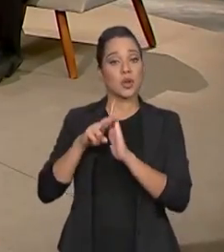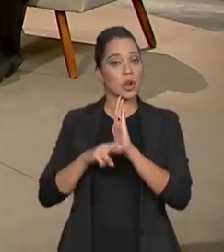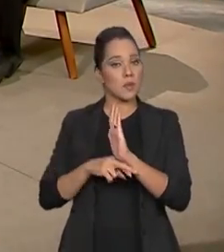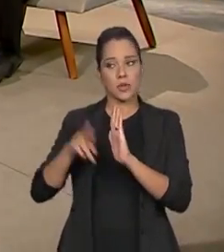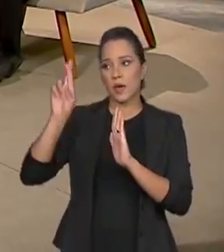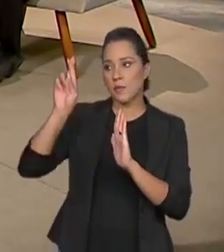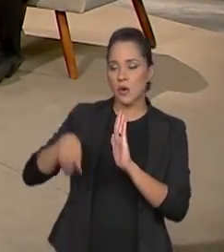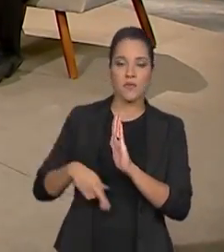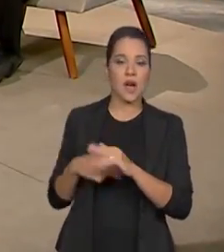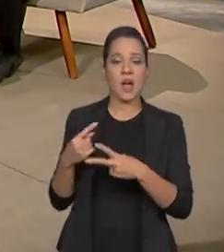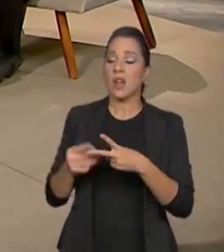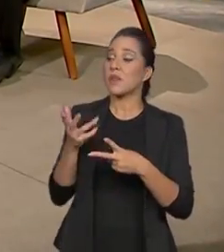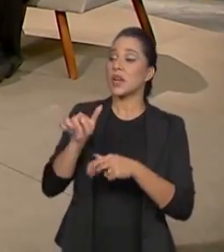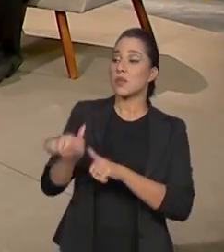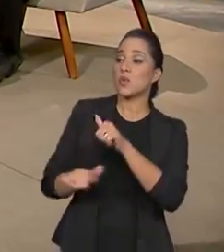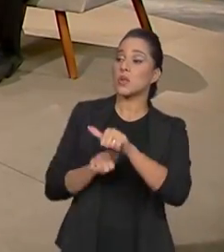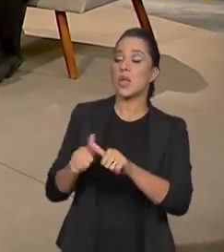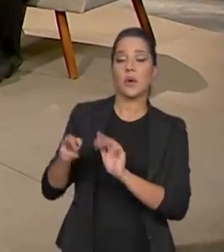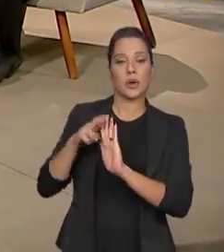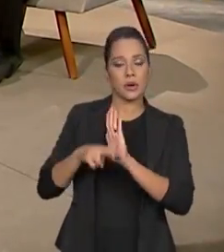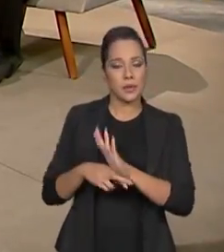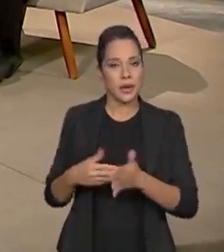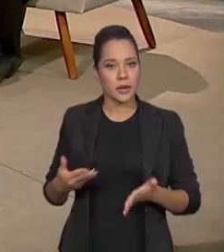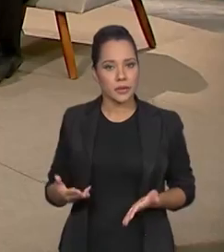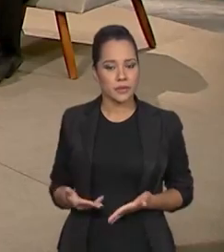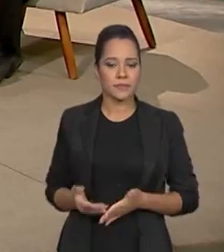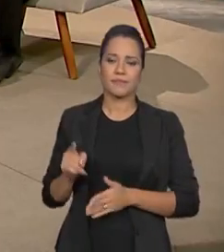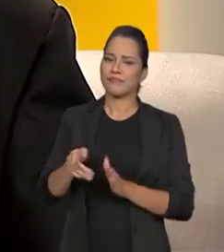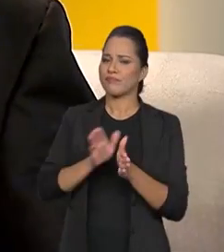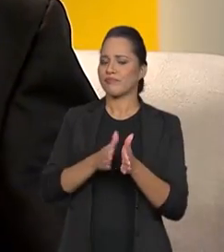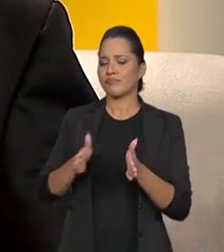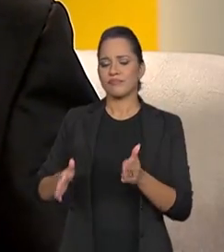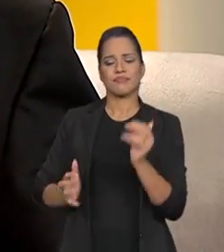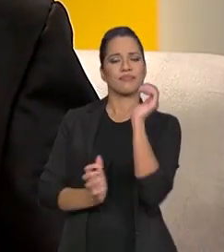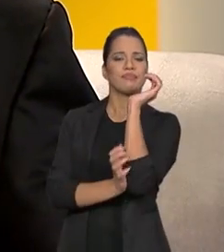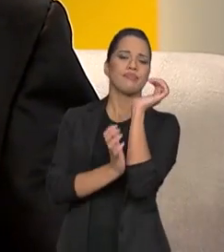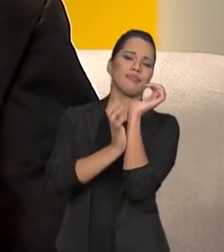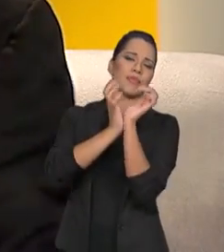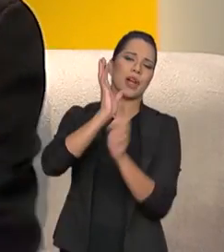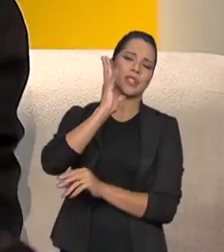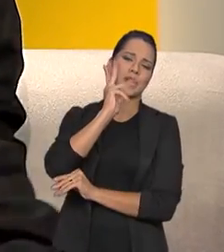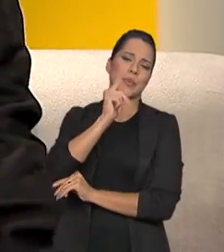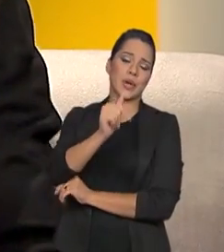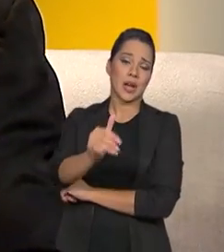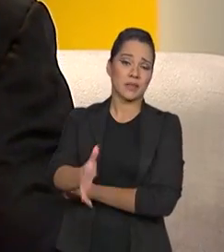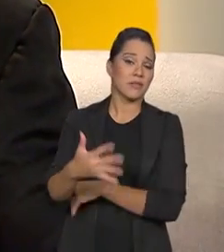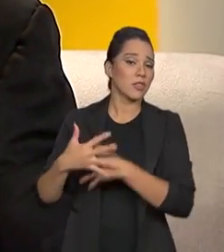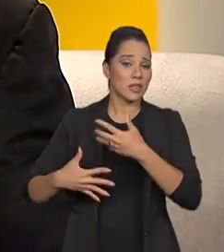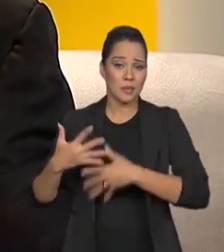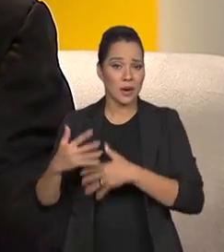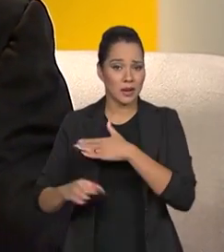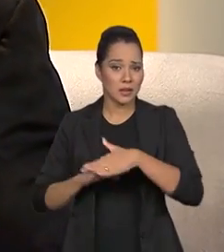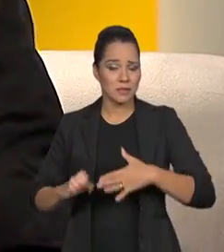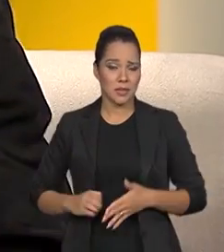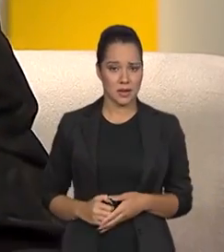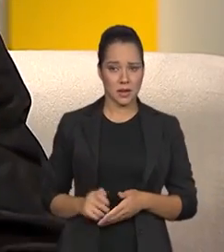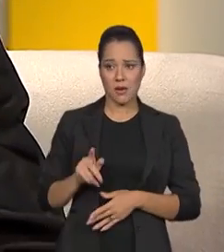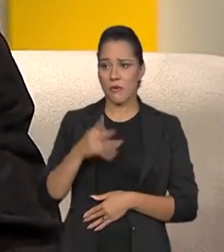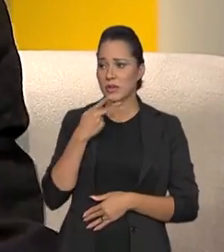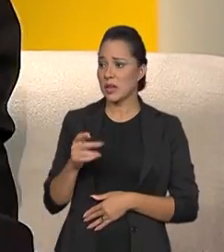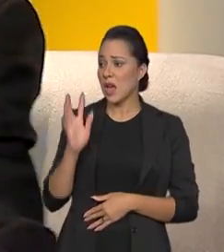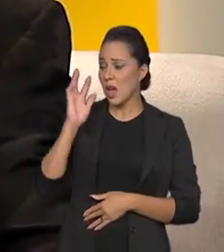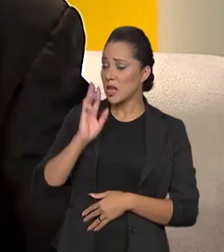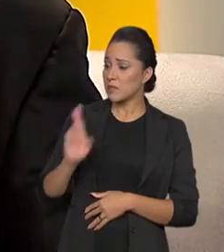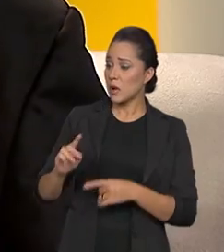vai reprovar aí ela vai querer mudar o regulamento Esse é um processo burocrático enorme então eu tô atrapalhando as empresas eu tô dizendo que olha